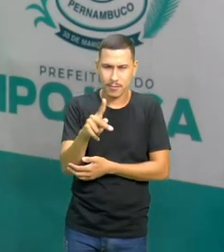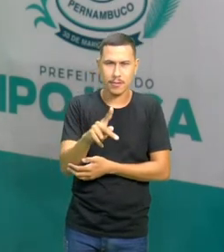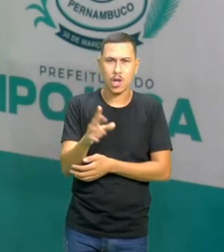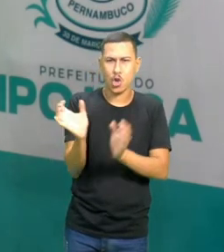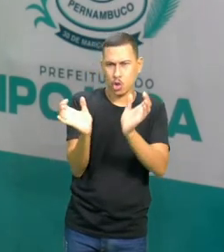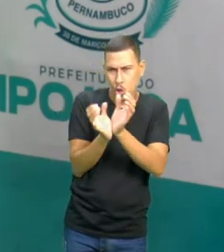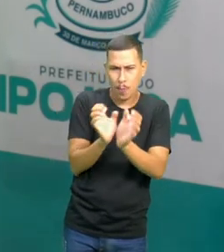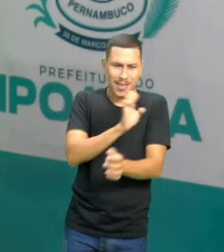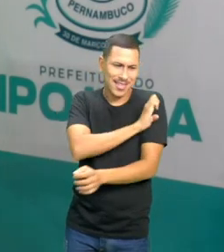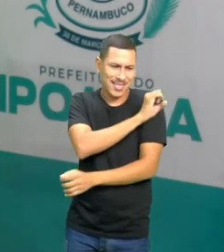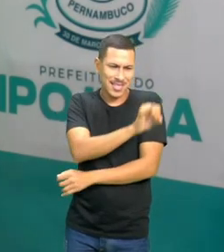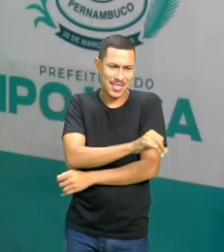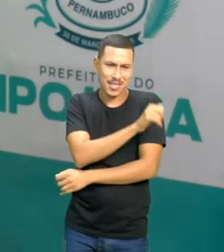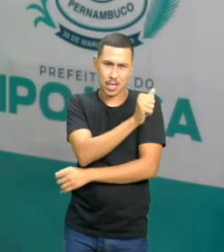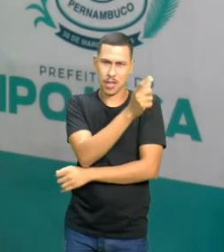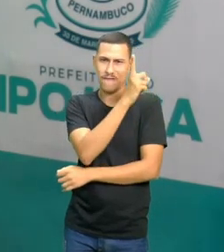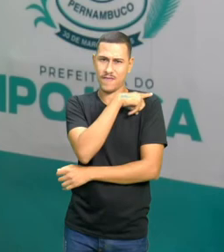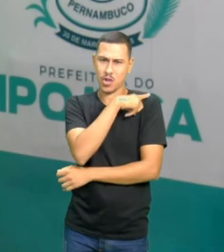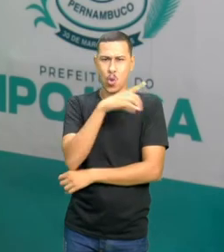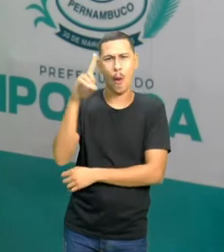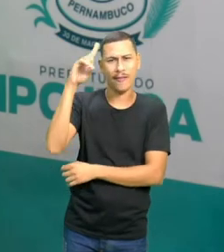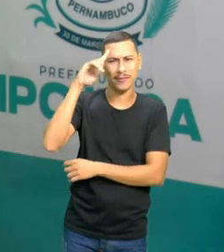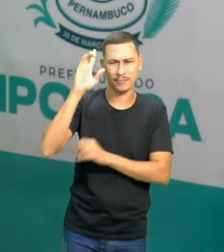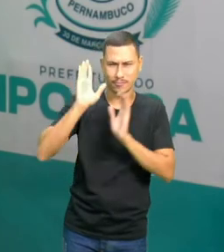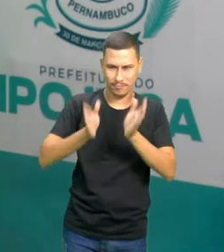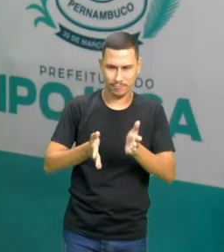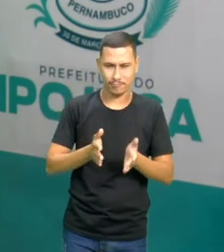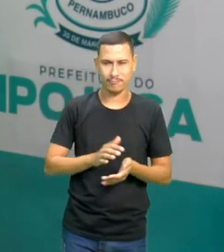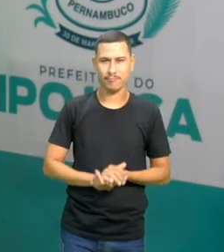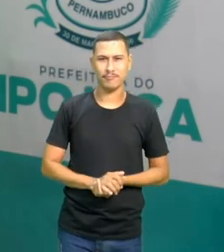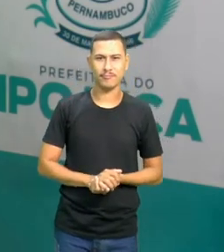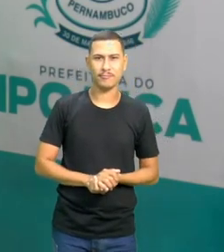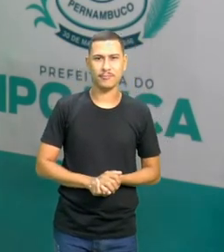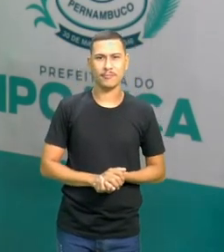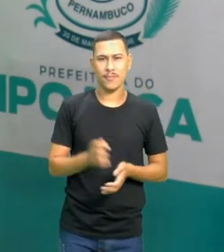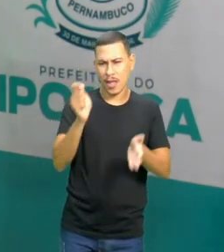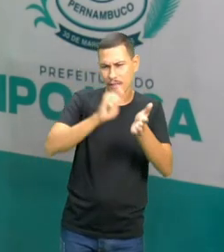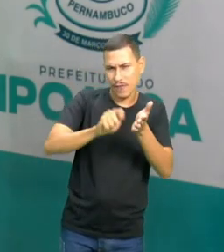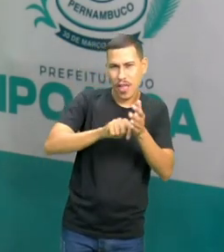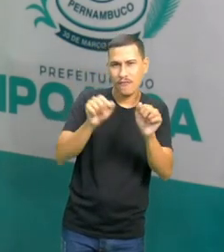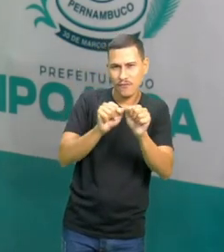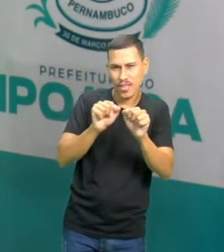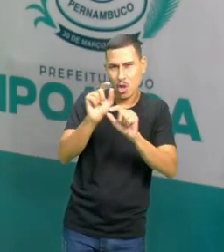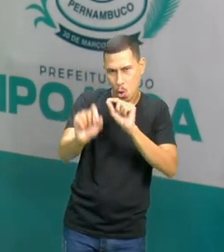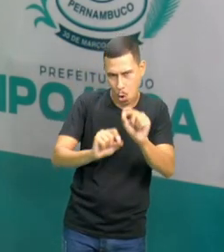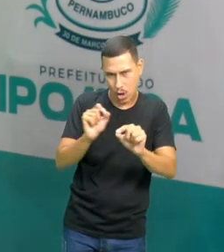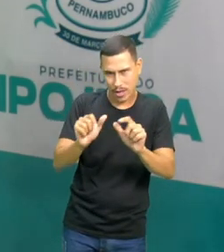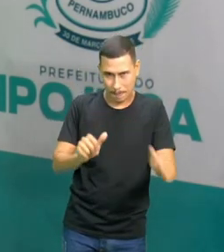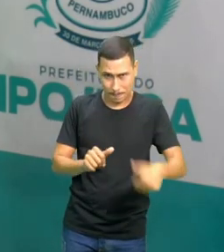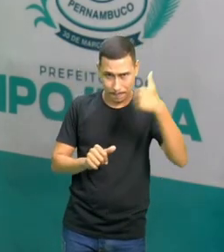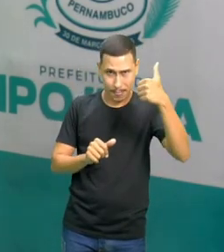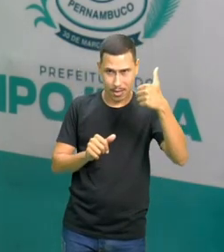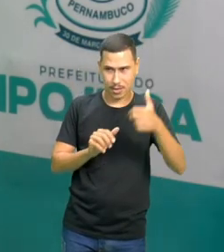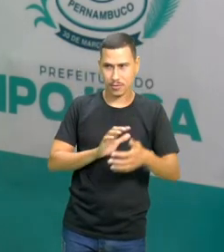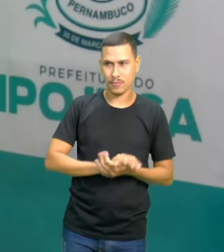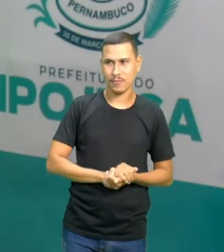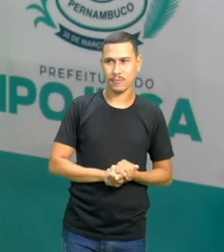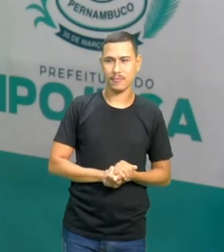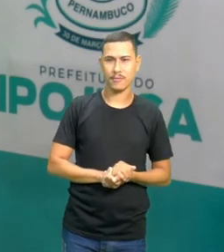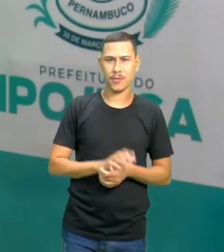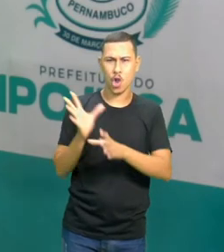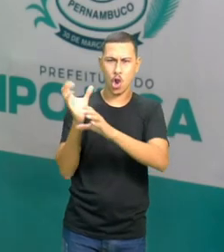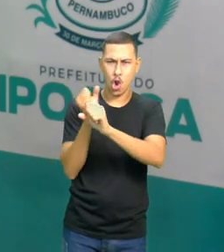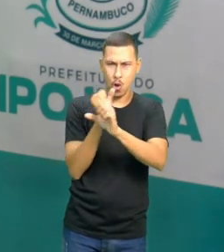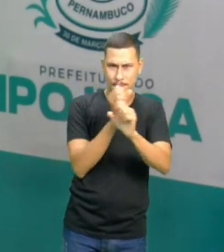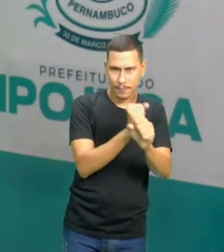Turma é já fase 1 e a data de hoje. A nossa atividade será, primeiro quesito, completa a